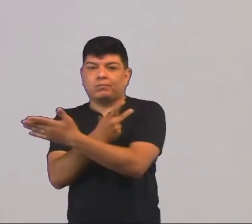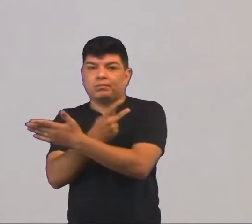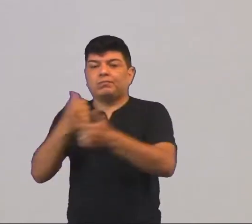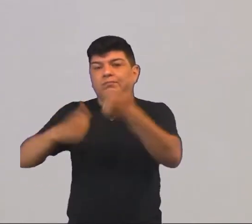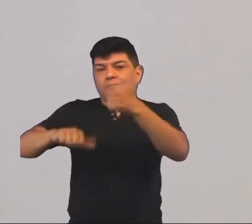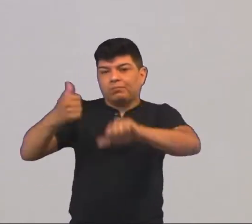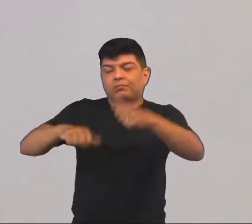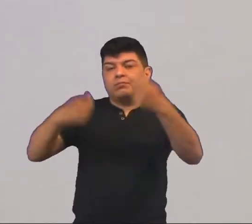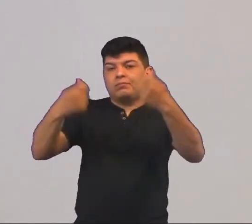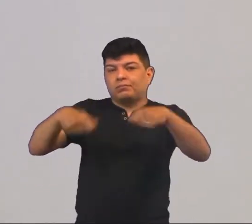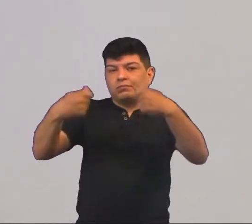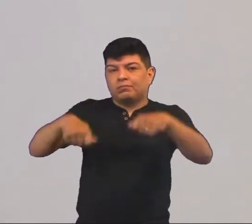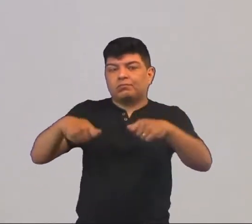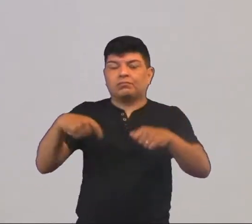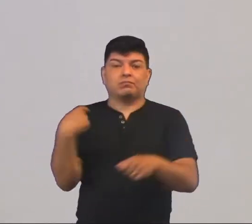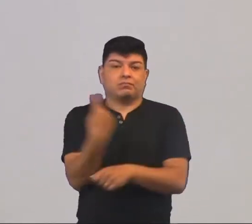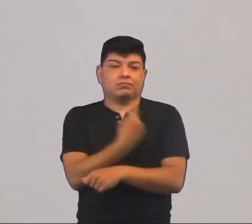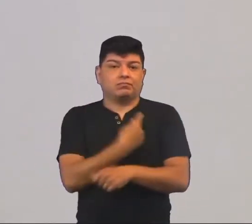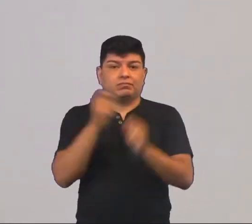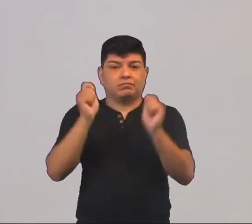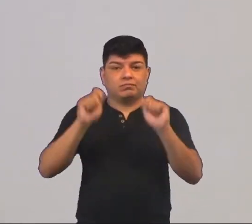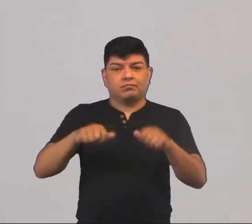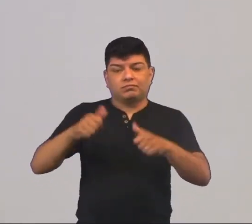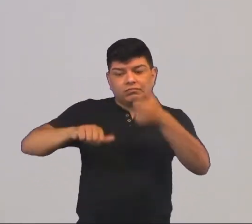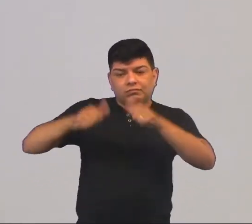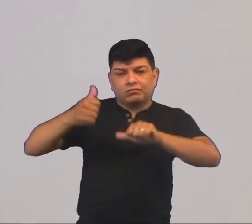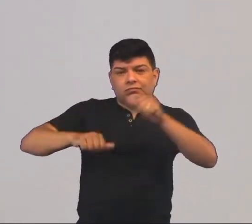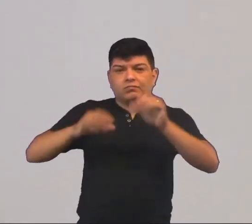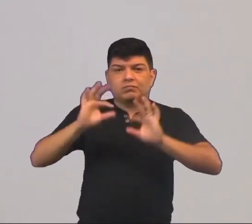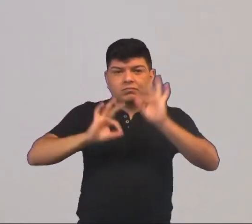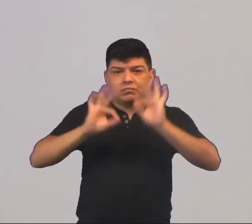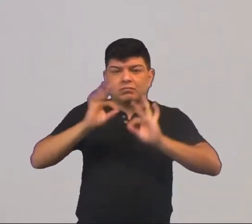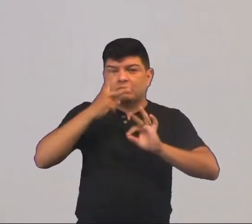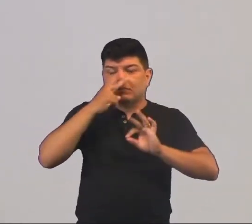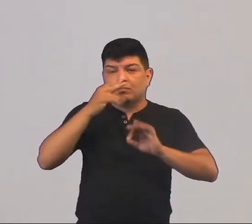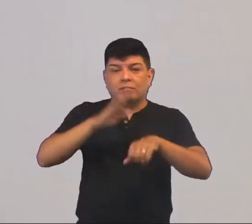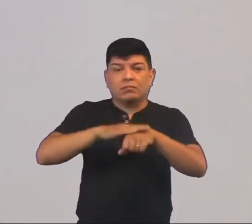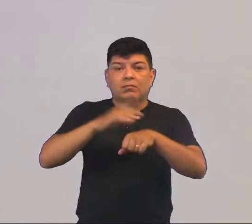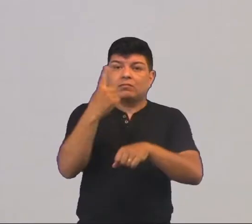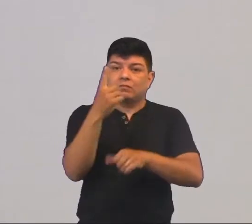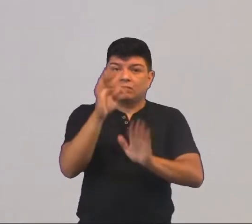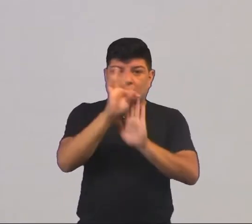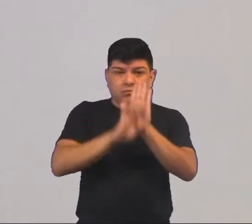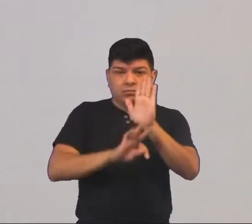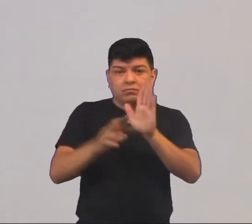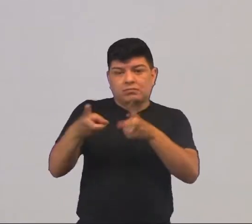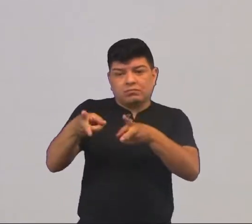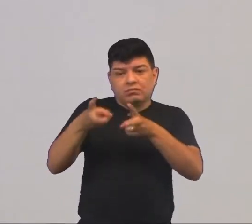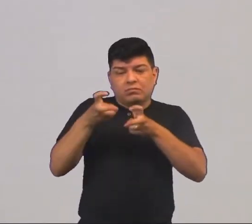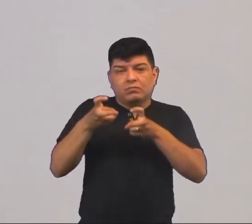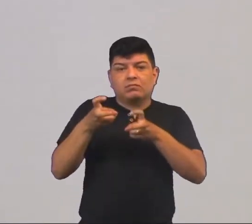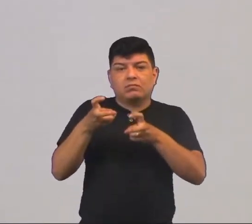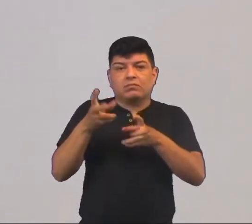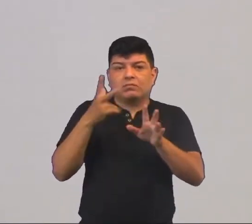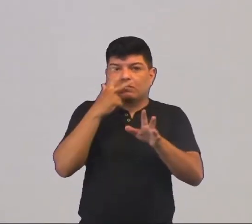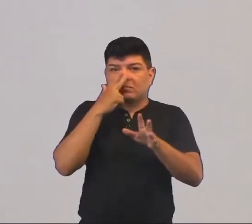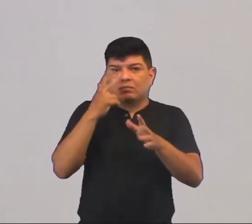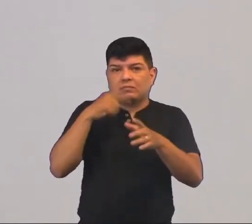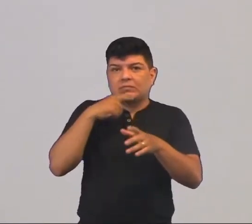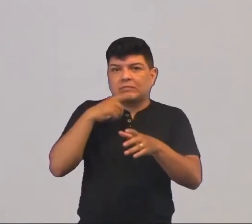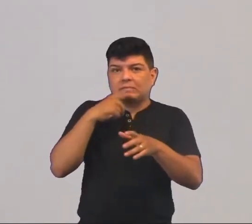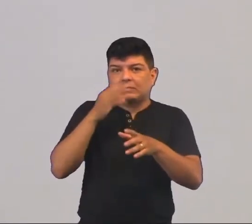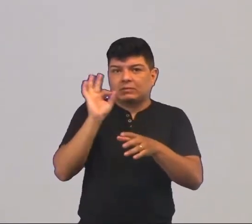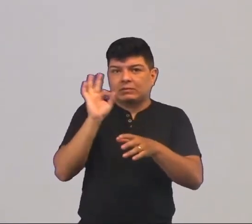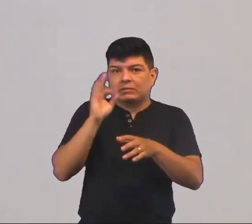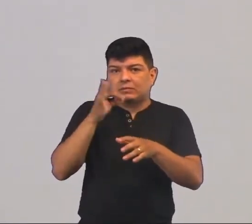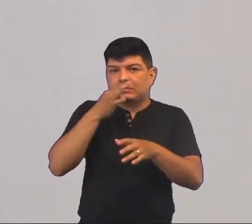precisa analisar. E para que a gente possa analisar direitinho, nós vamos analisar mais um texto para poder identificar e não ficar mais com dúvida